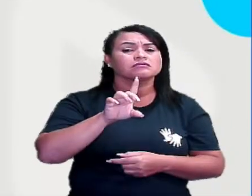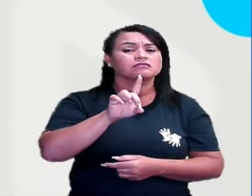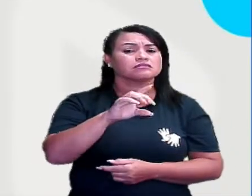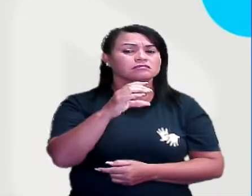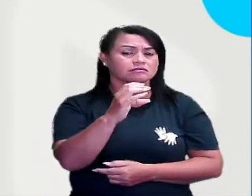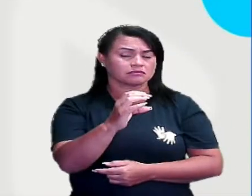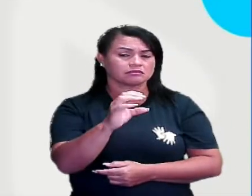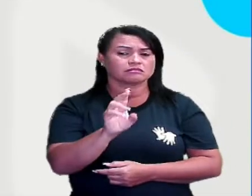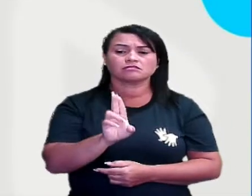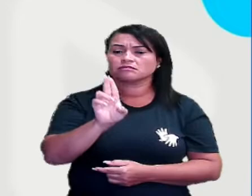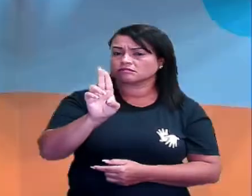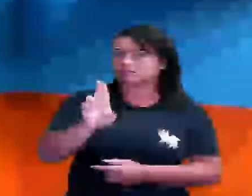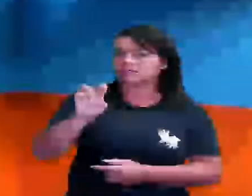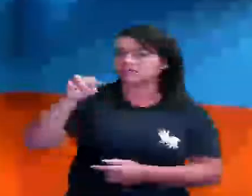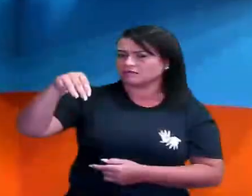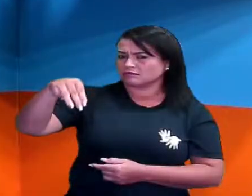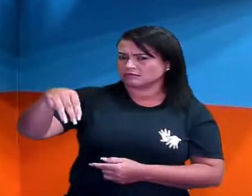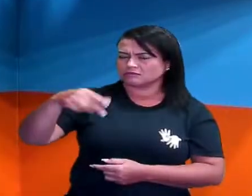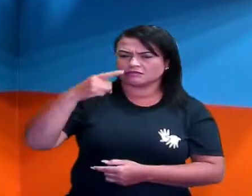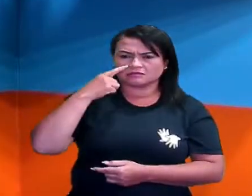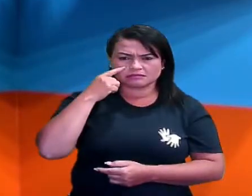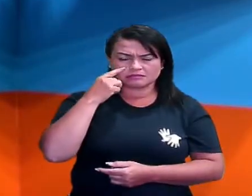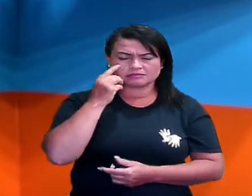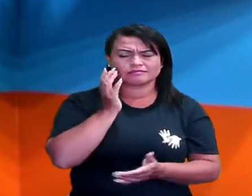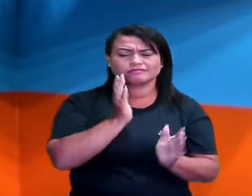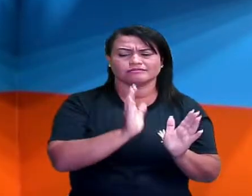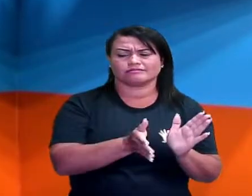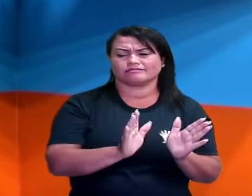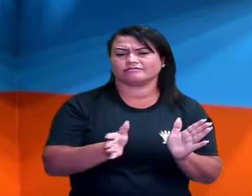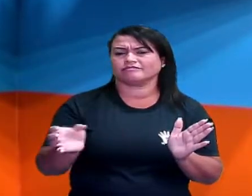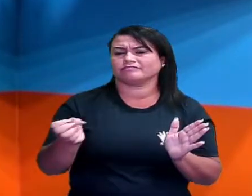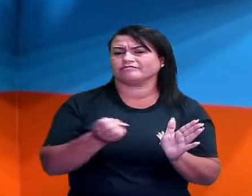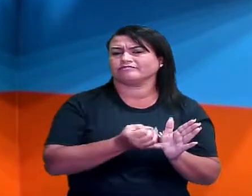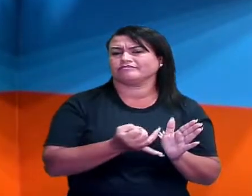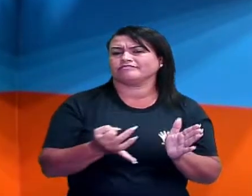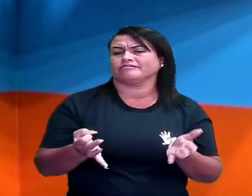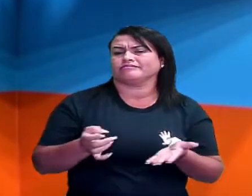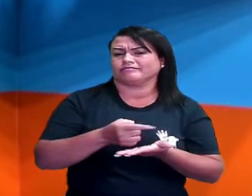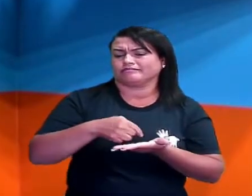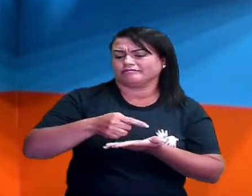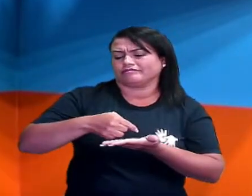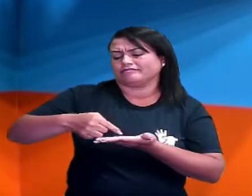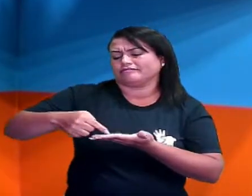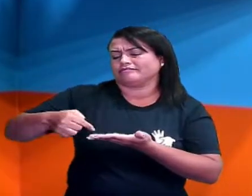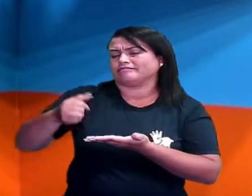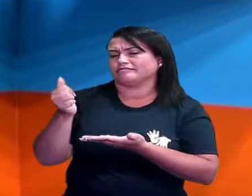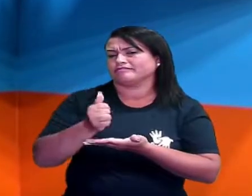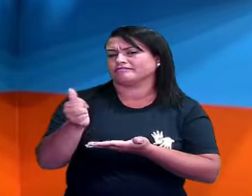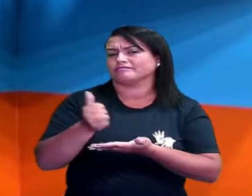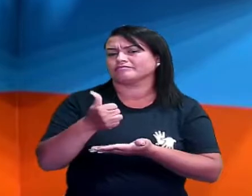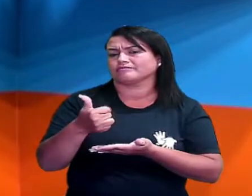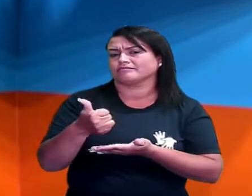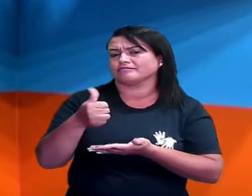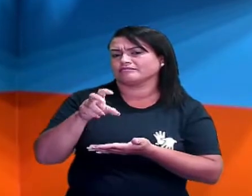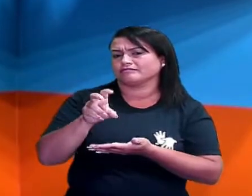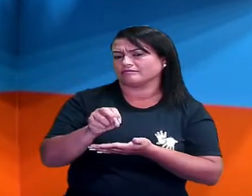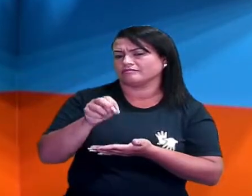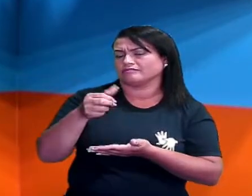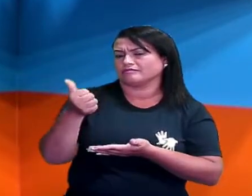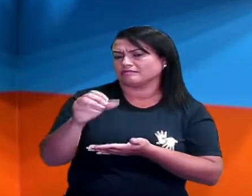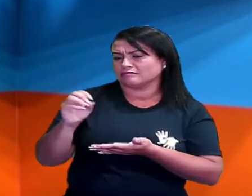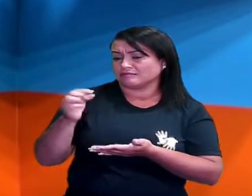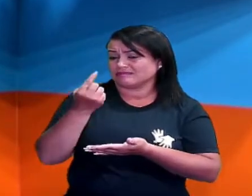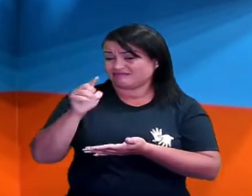milhar, né? Já pensou que se eu fosse continuar contando as bolinhas toda vez, 11, 12, 50,